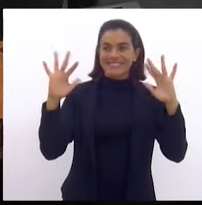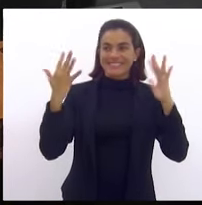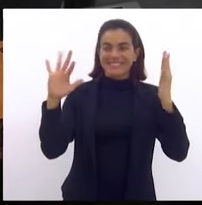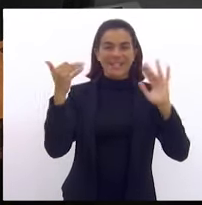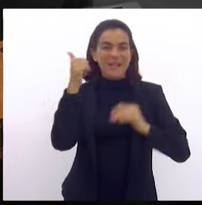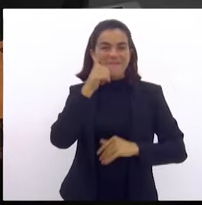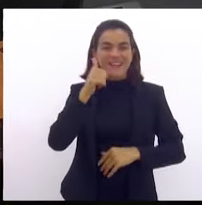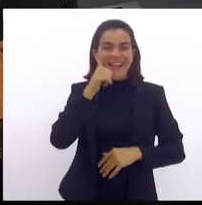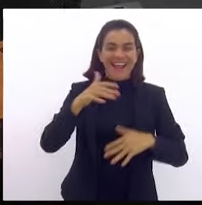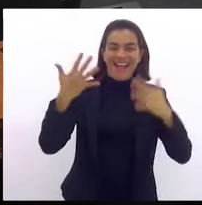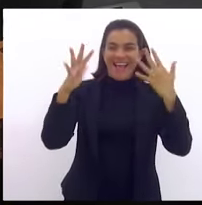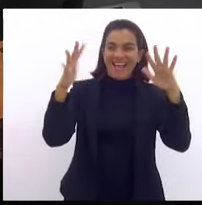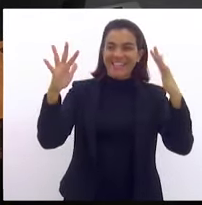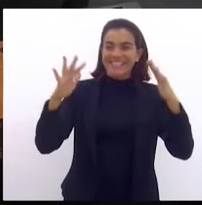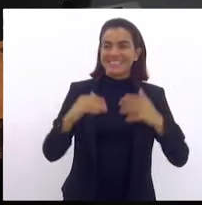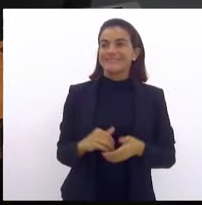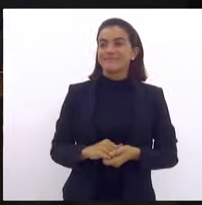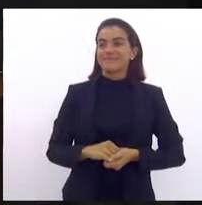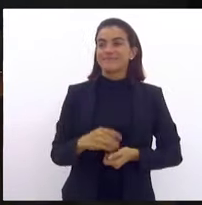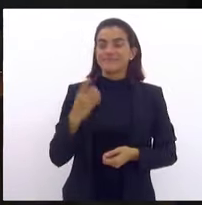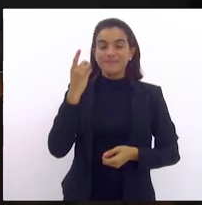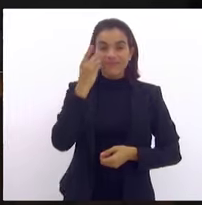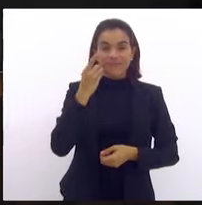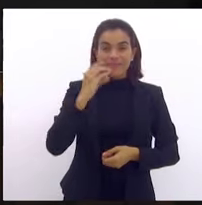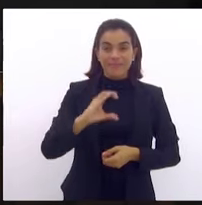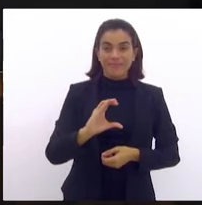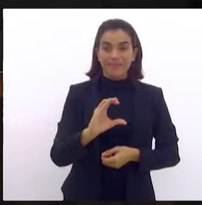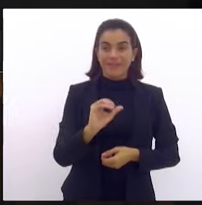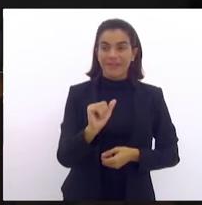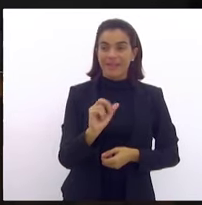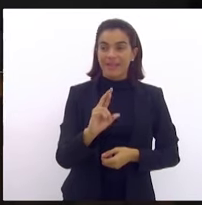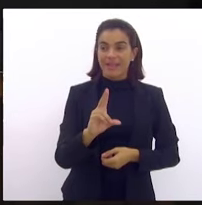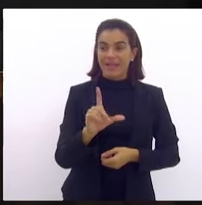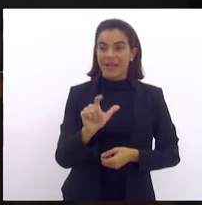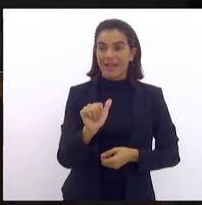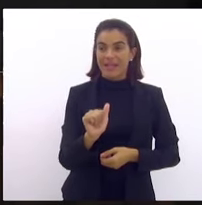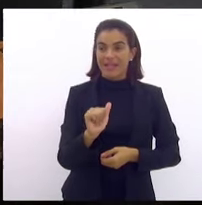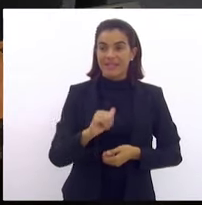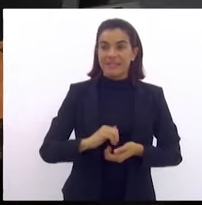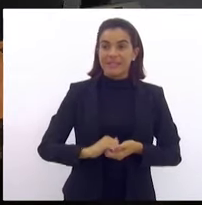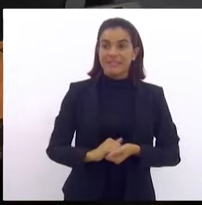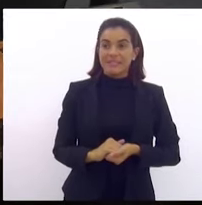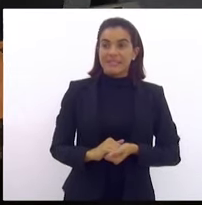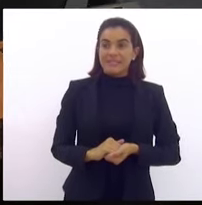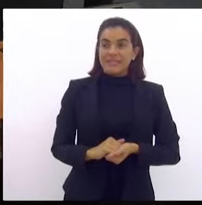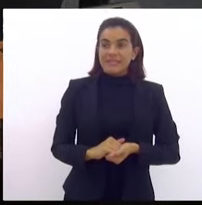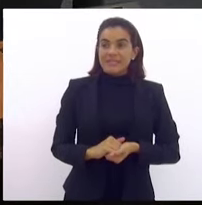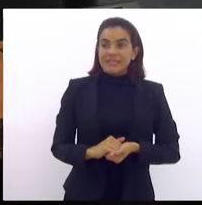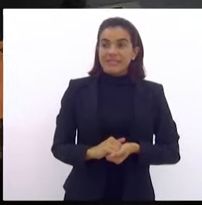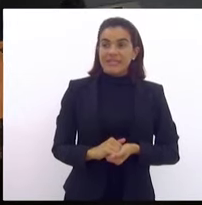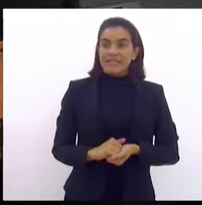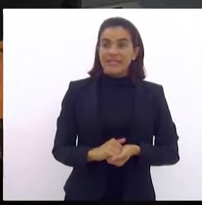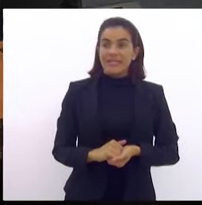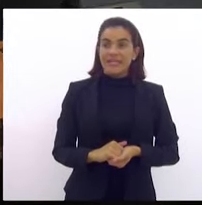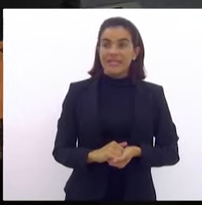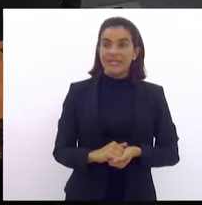mulherada. Deputada Carla, em seguida vamos para a ordem do dia.